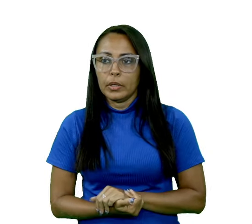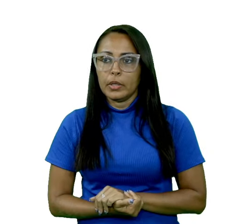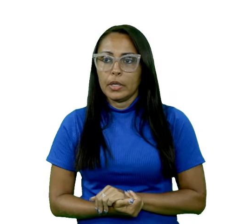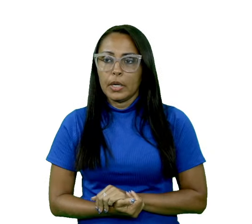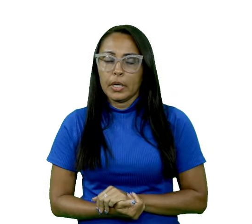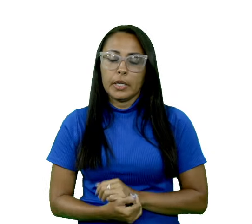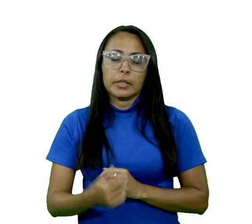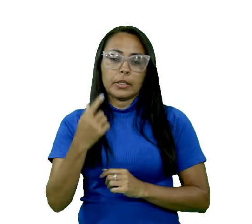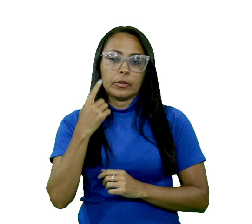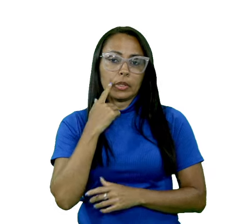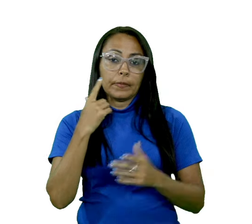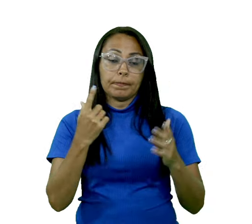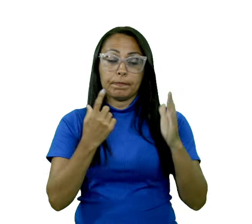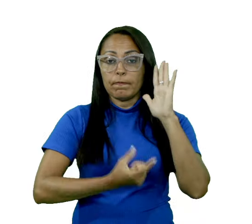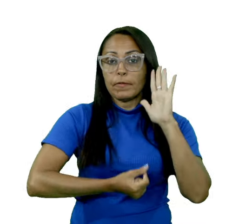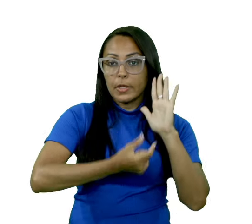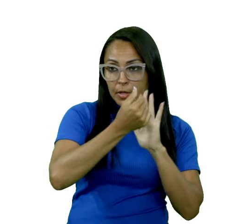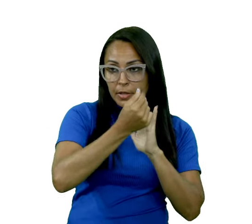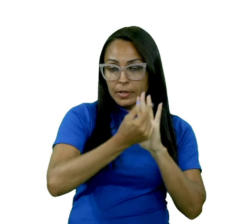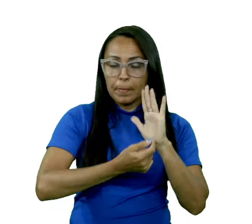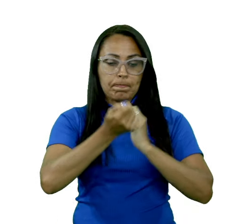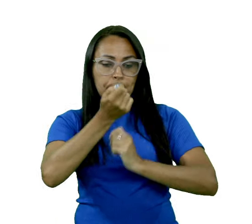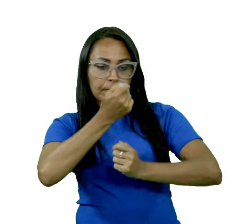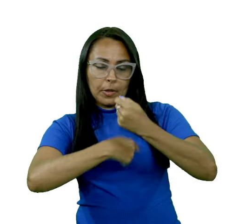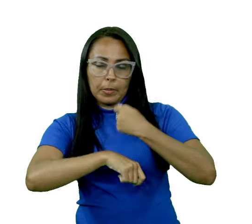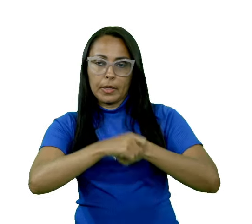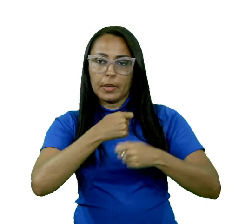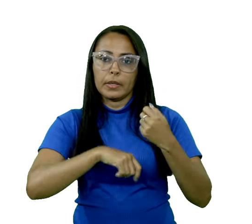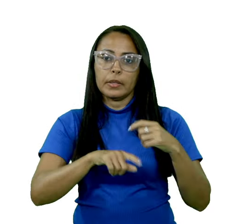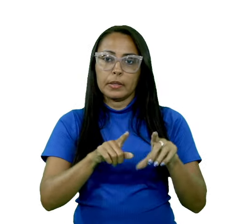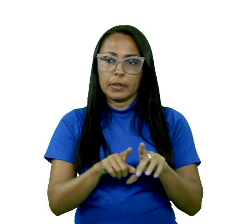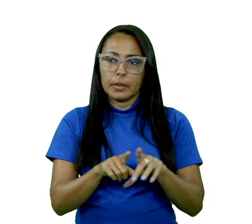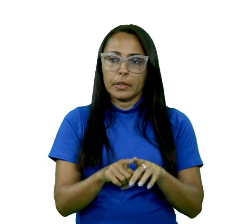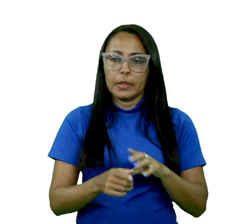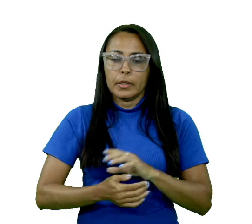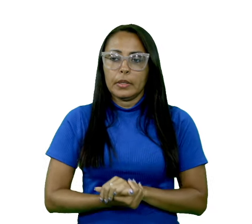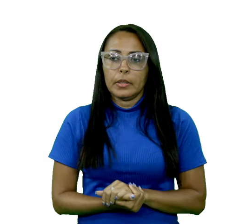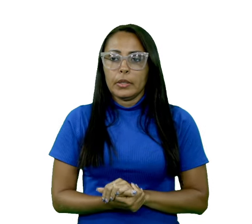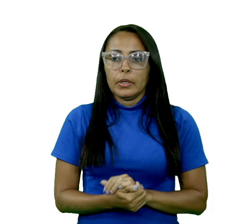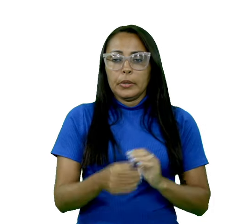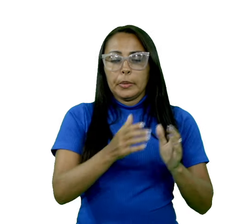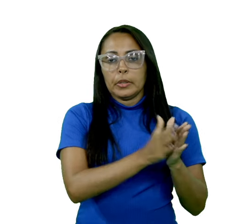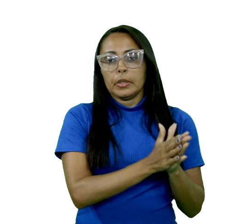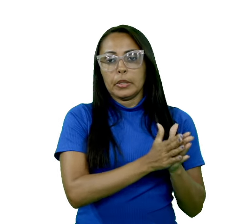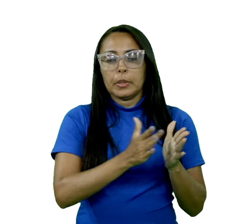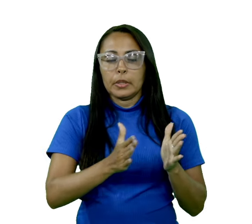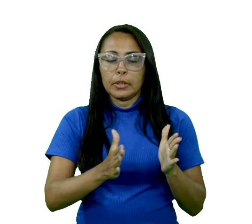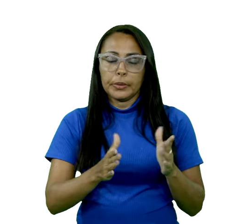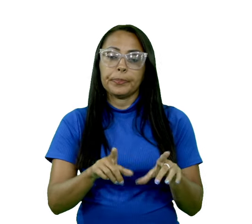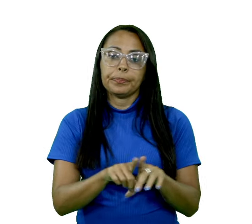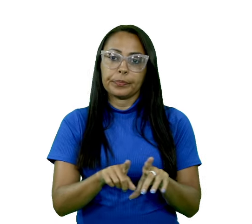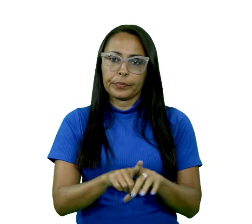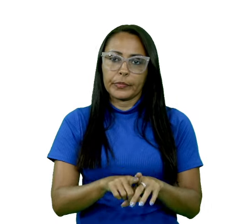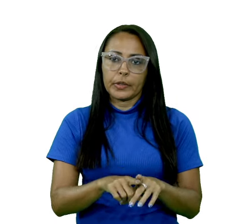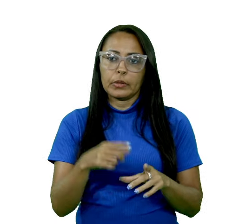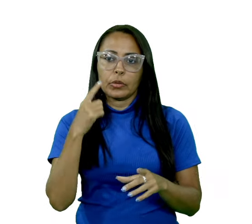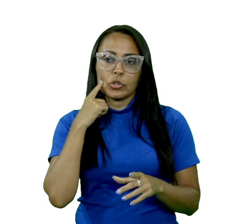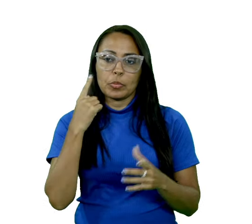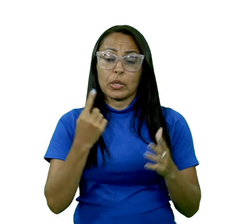logística em finanças, tratando dos custos operacionais, que é o aspecto econômico, mas também tratando do